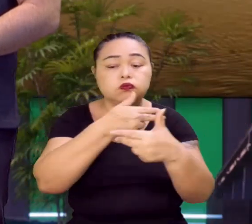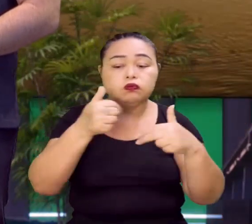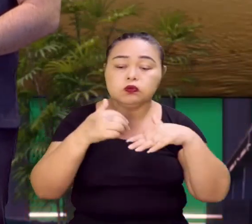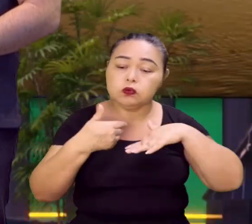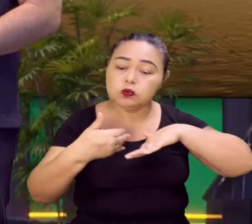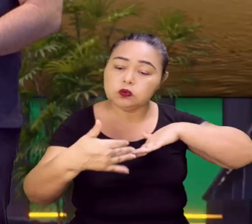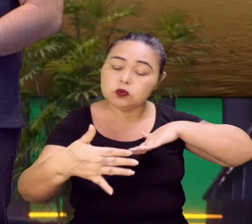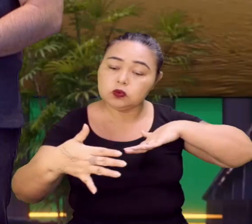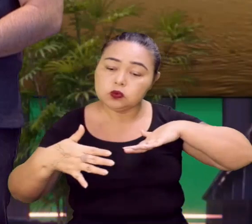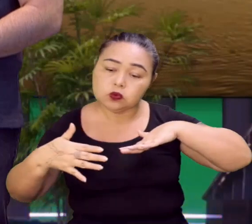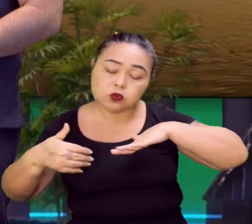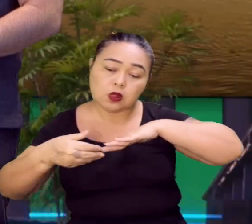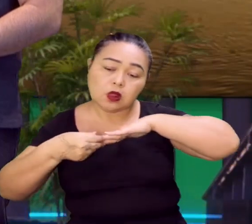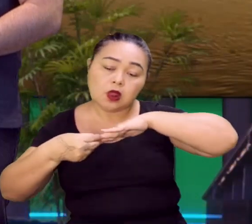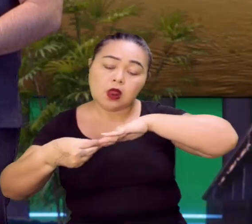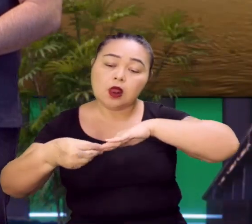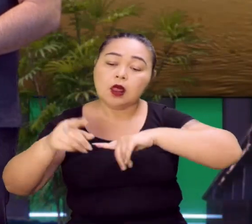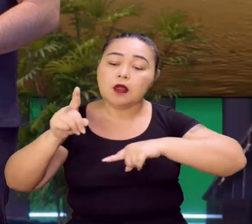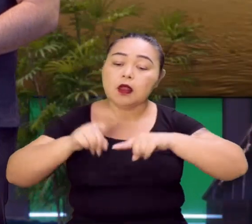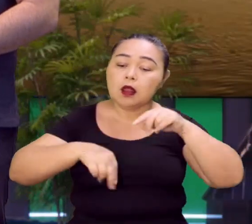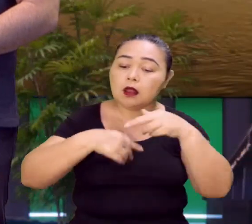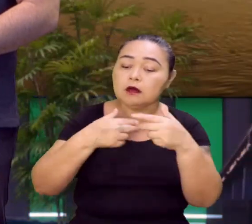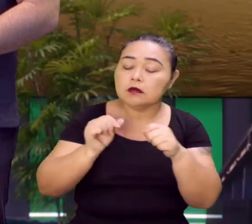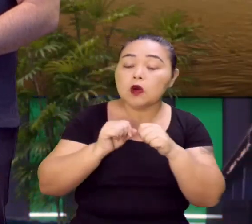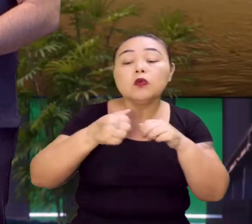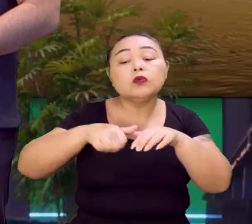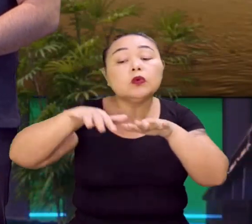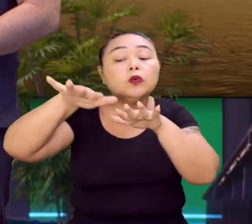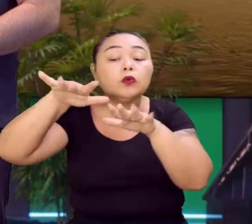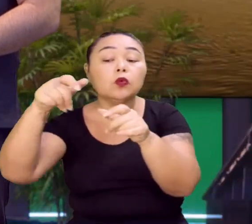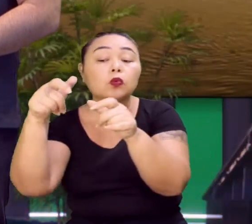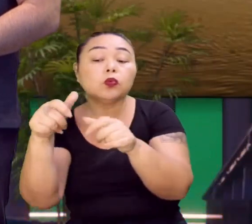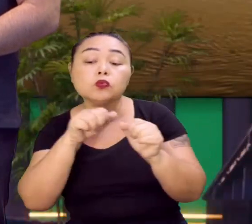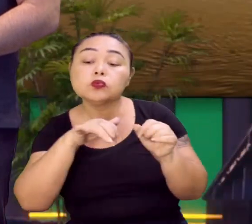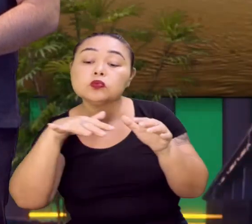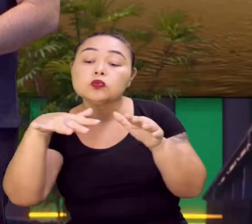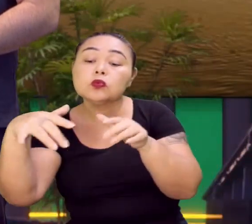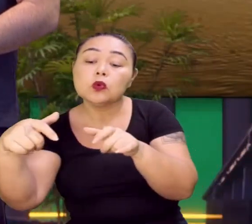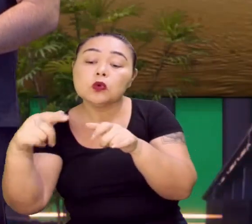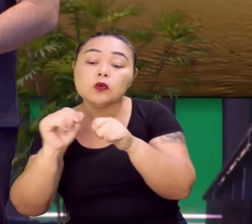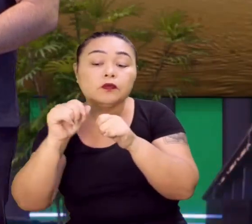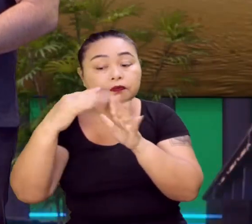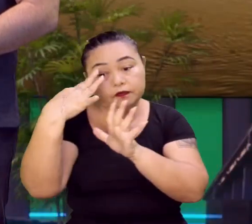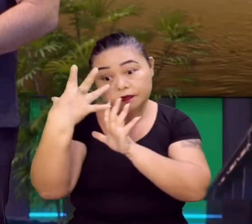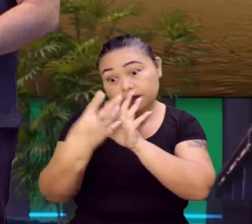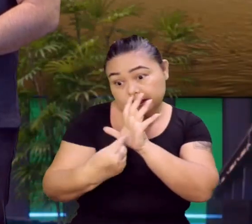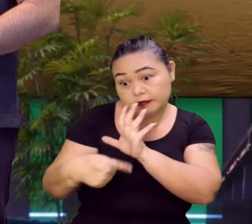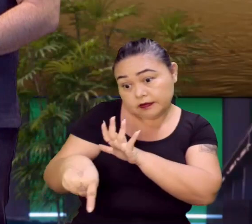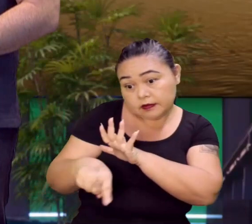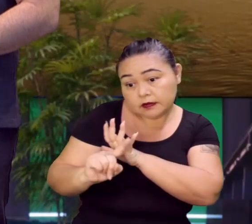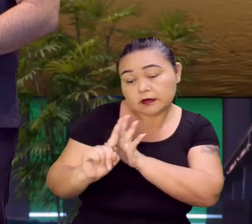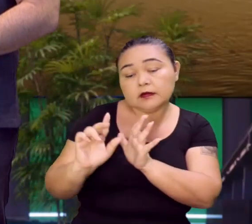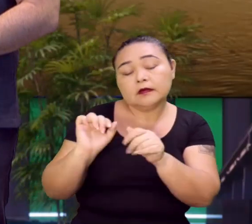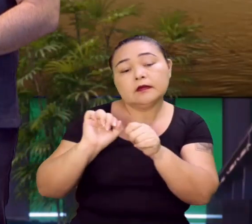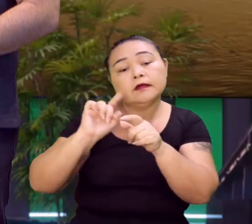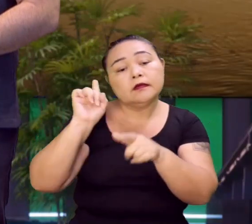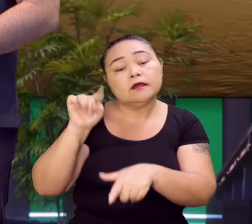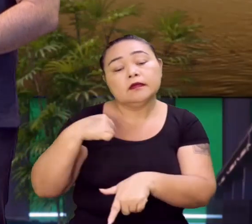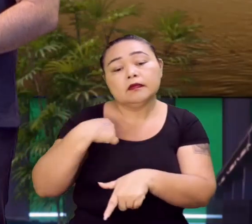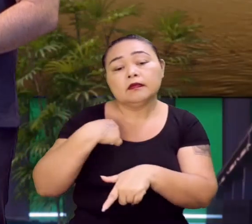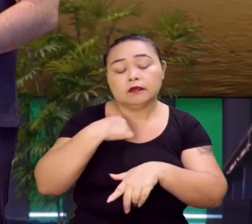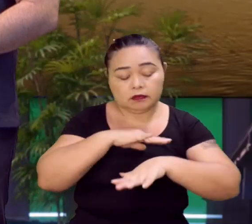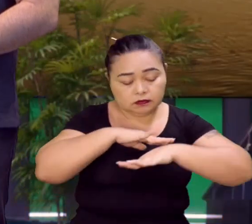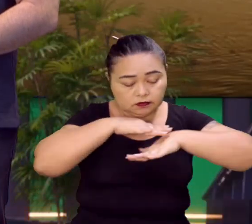o trabalho de levar essa matéria para as outras localidades, como aqui na Amazônia. Não é isso? Uma